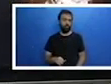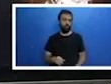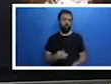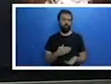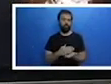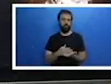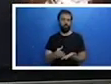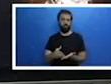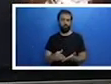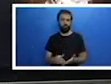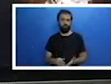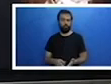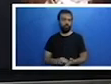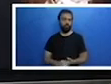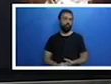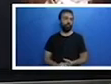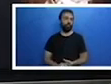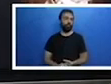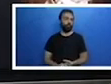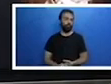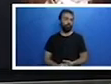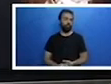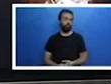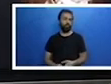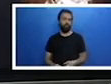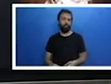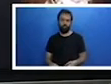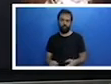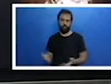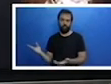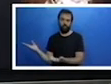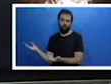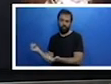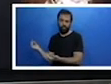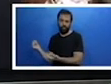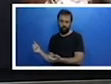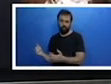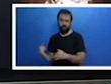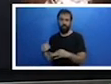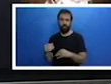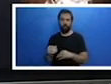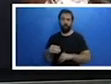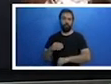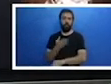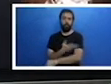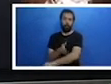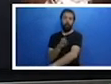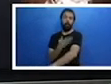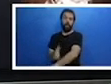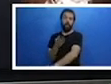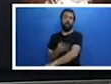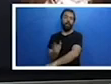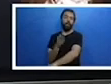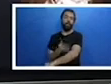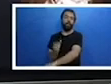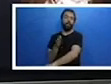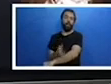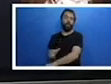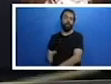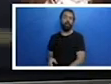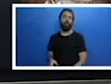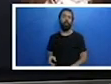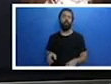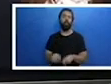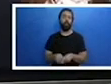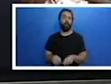dos jovens, porque pensava-se que os jovens seriam os próximos soldados, seriam as próximas pessoas que iriam defender o país.